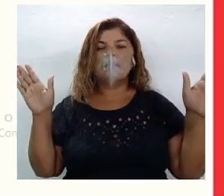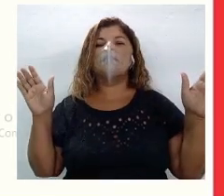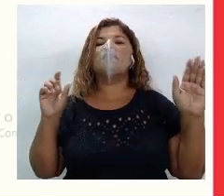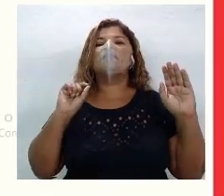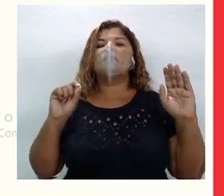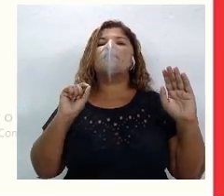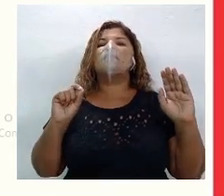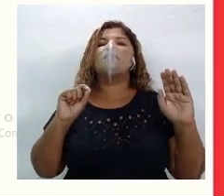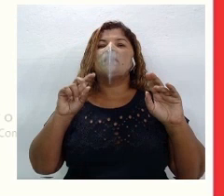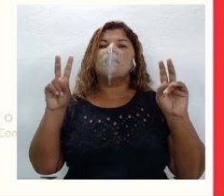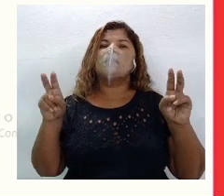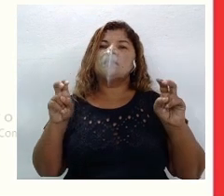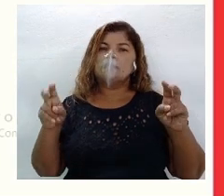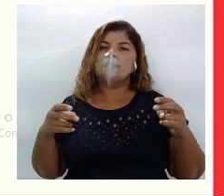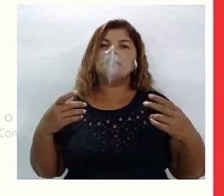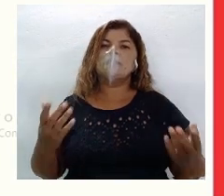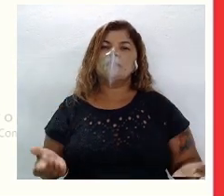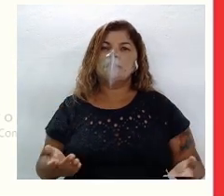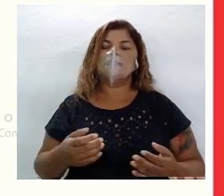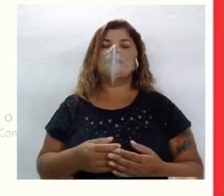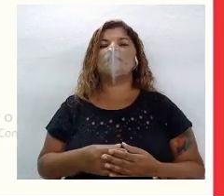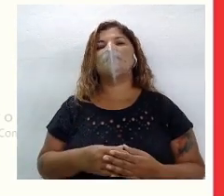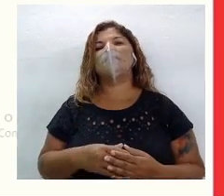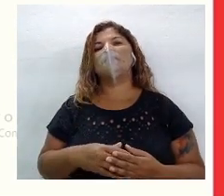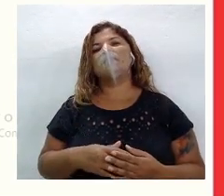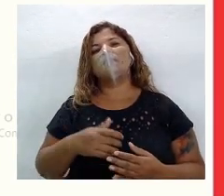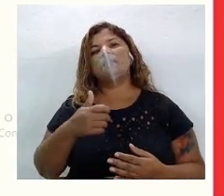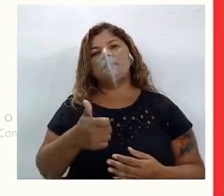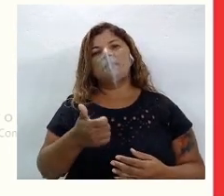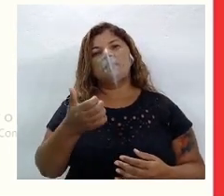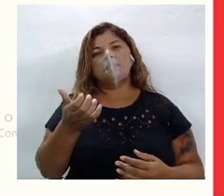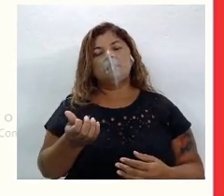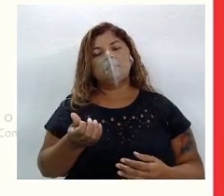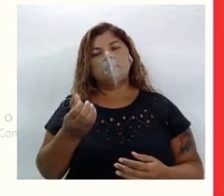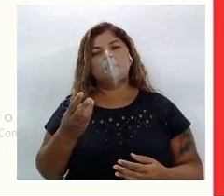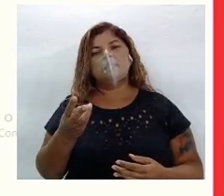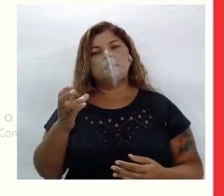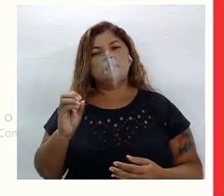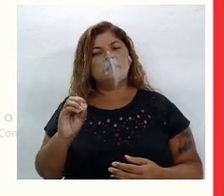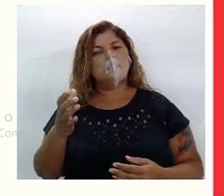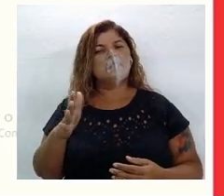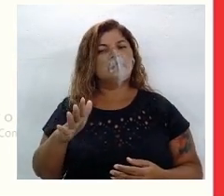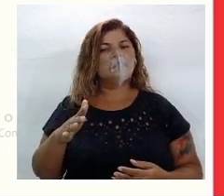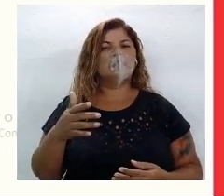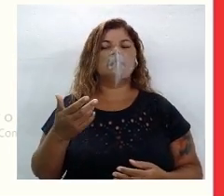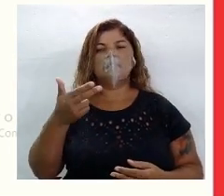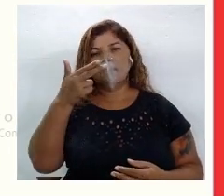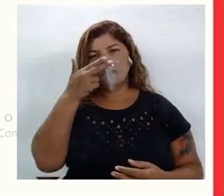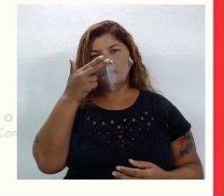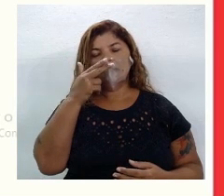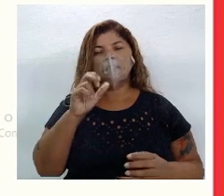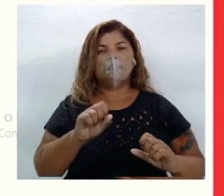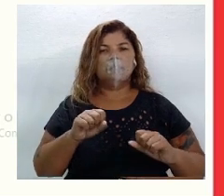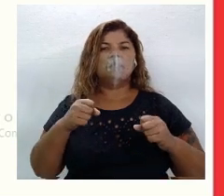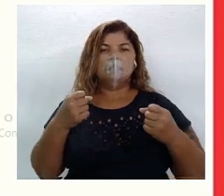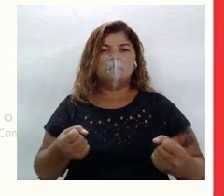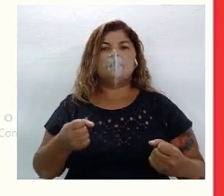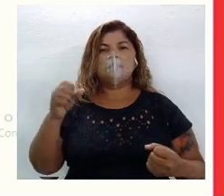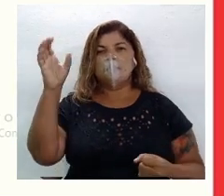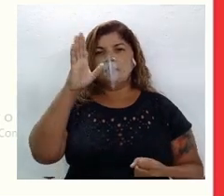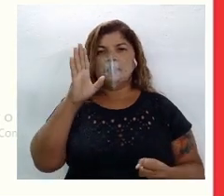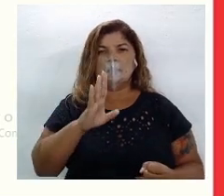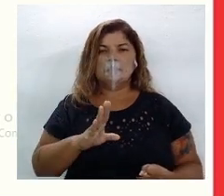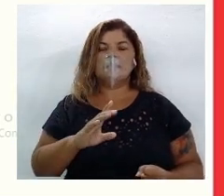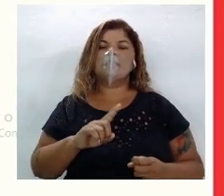é este assunto. Foi em torno de 1630 que o protestantismo ganhou força no